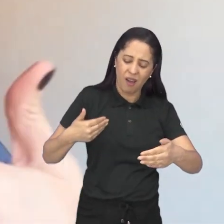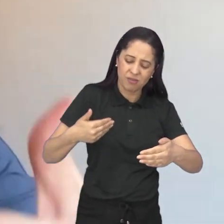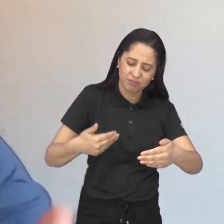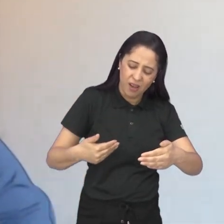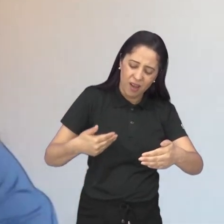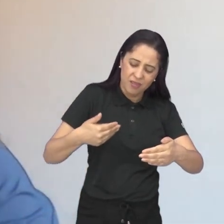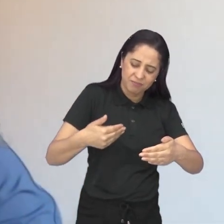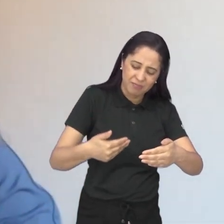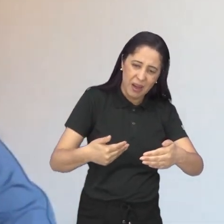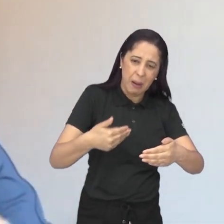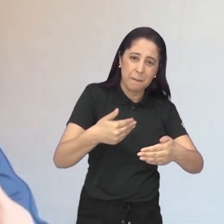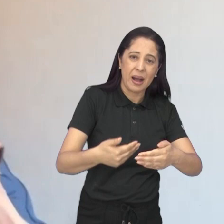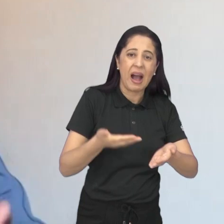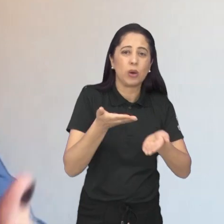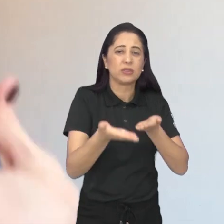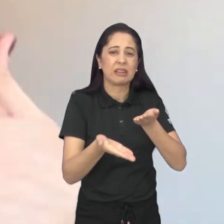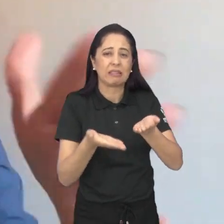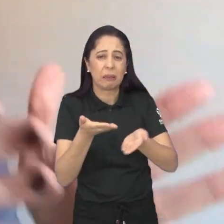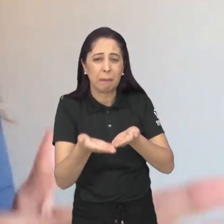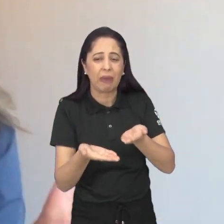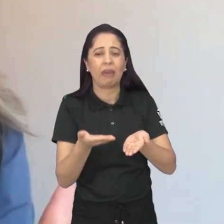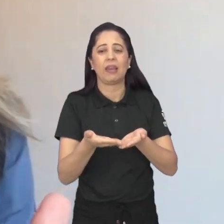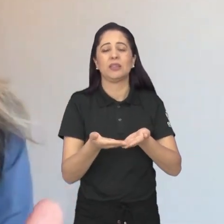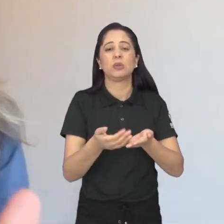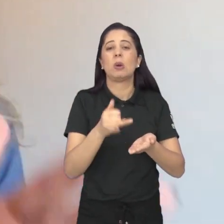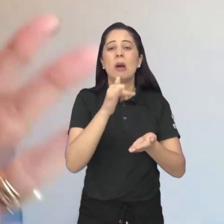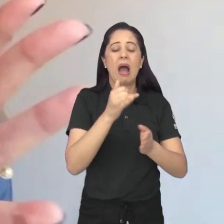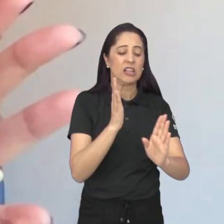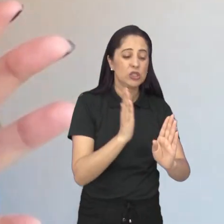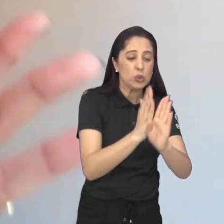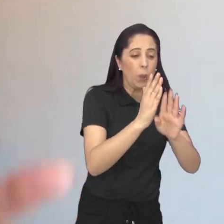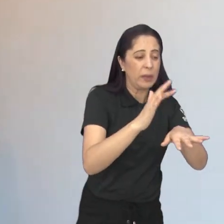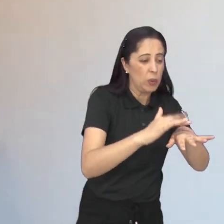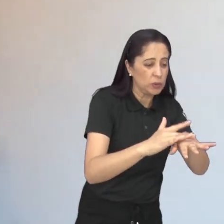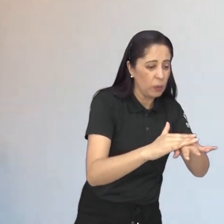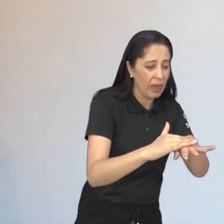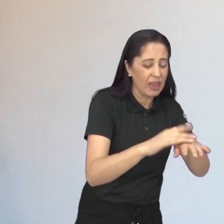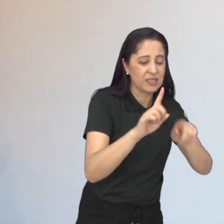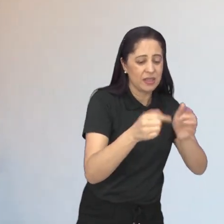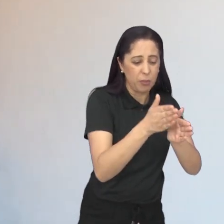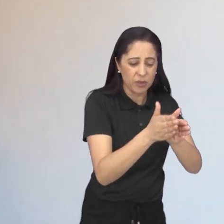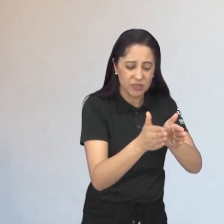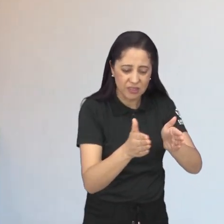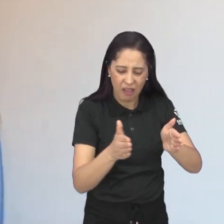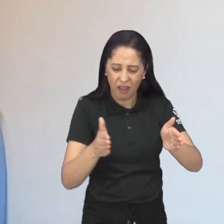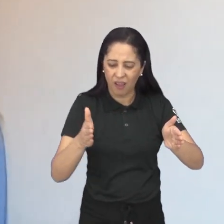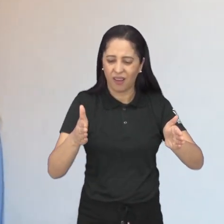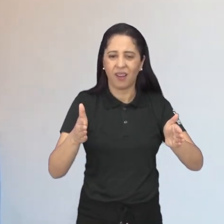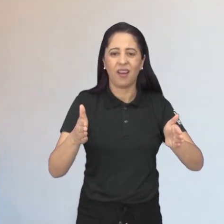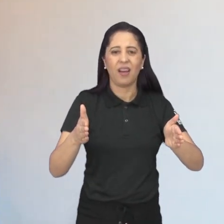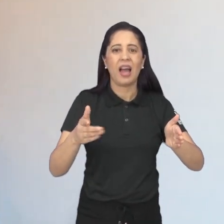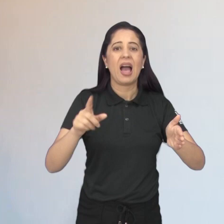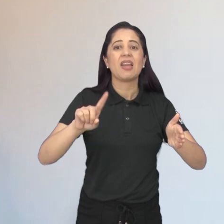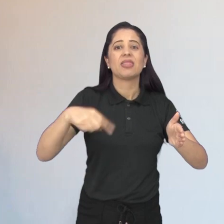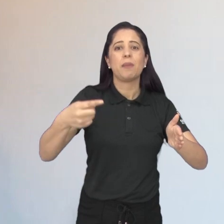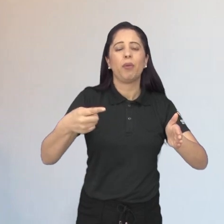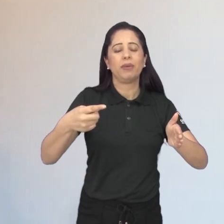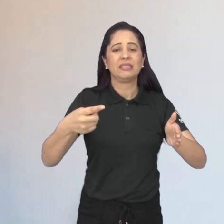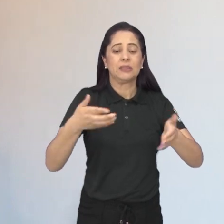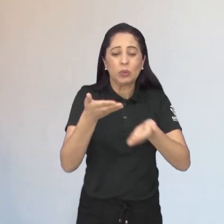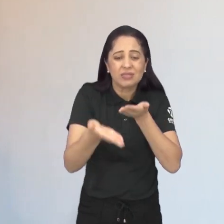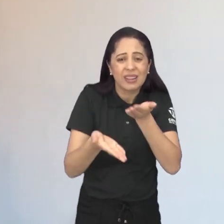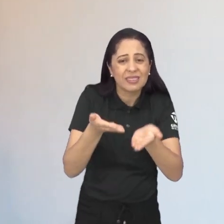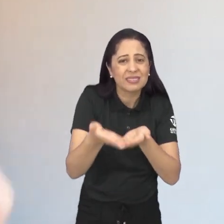vivendo, né, o passo a passo, muitas vezes pré-diagnóstico, durante o diagnóstico, o processo para